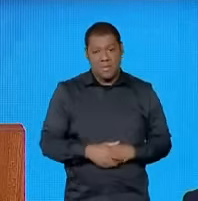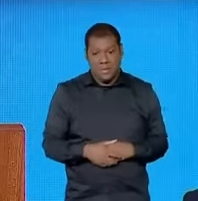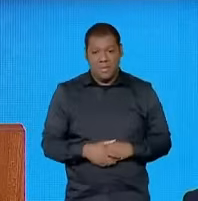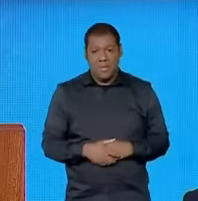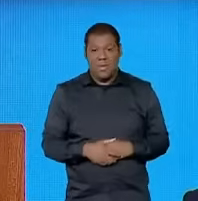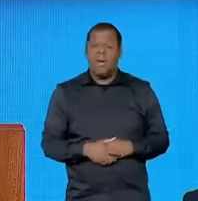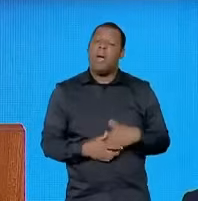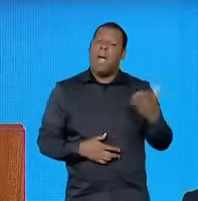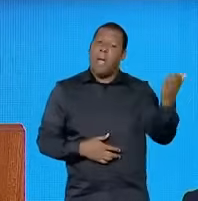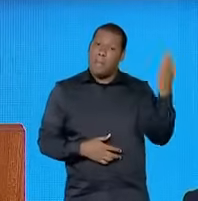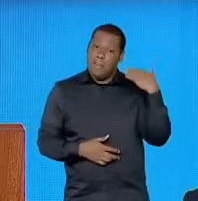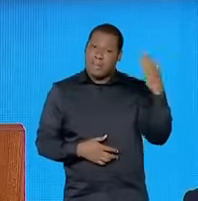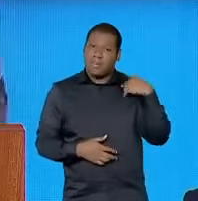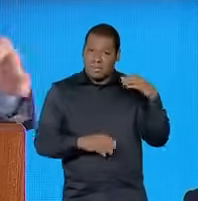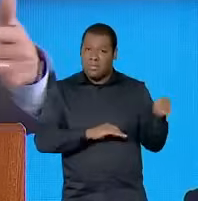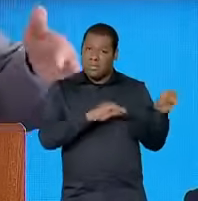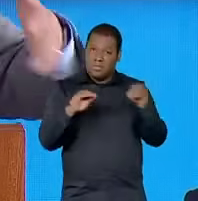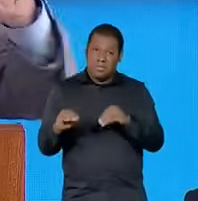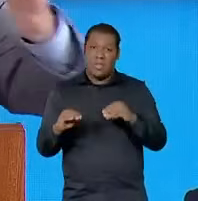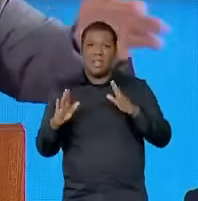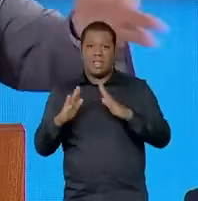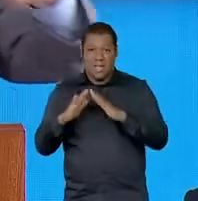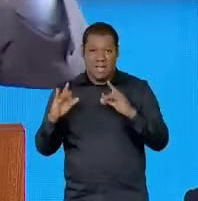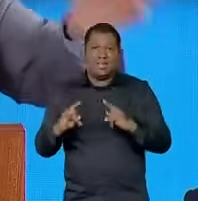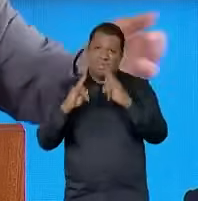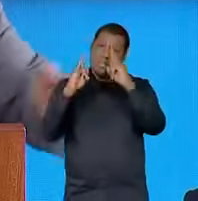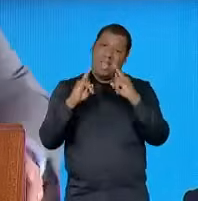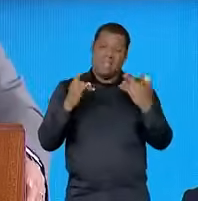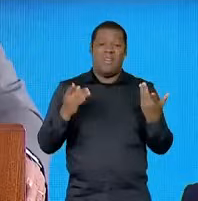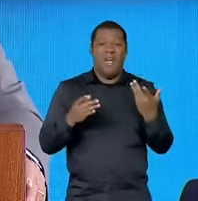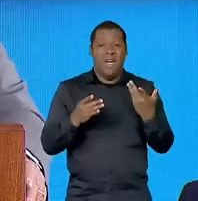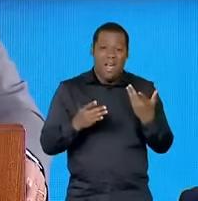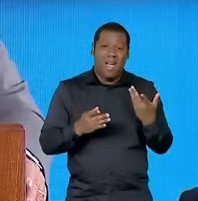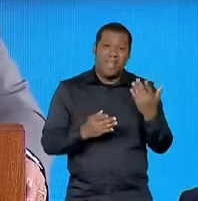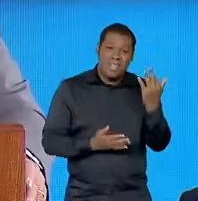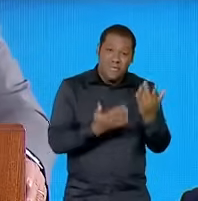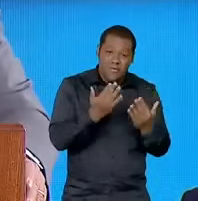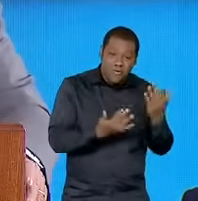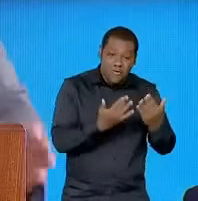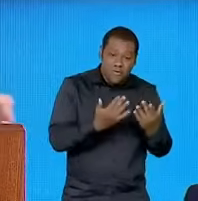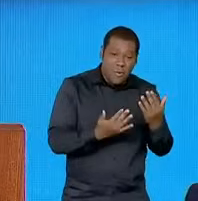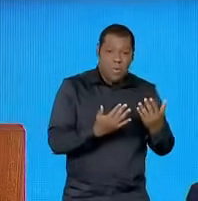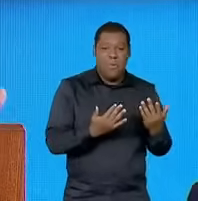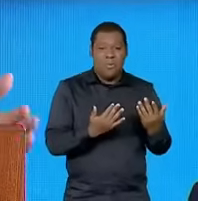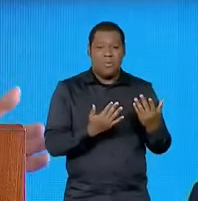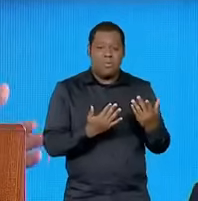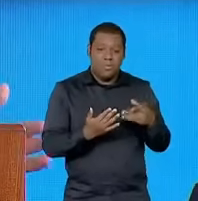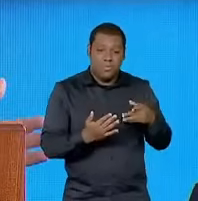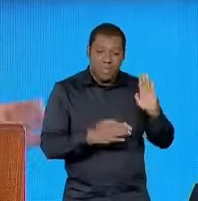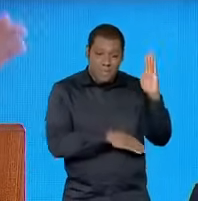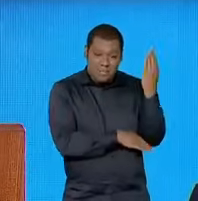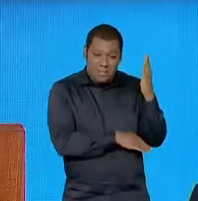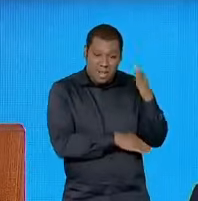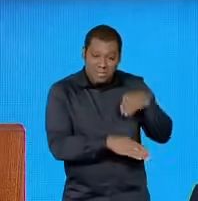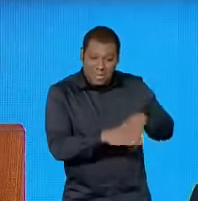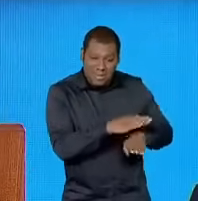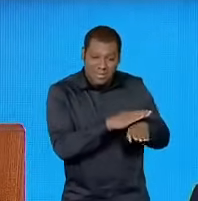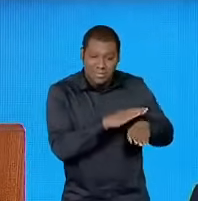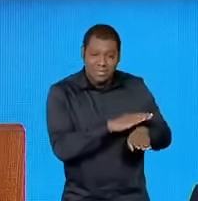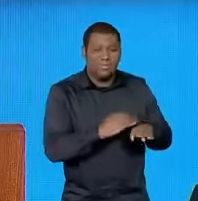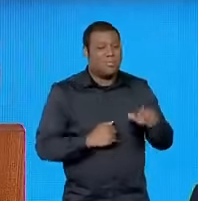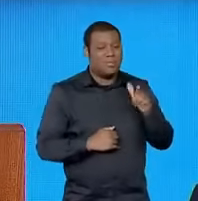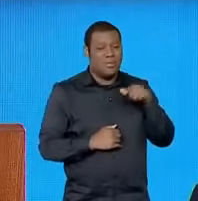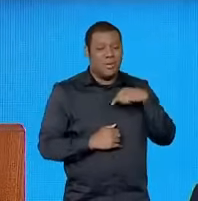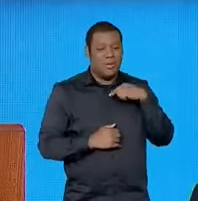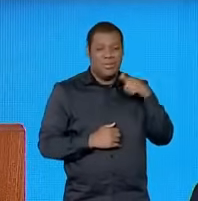lá dentro. Aí eu comecei a brigar pela sacada, gente. Eu comecei a brigar pela sacada. Não é